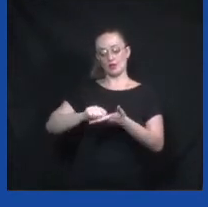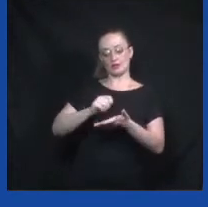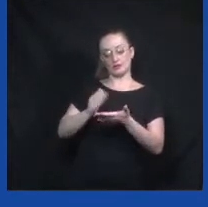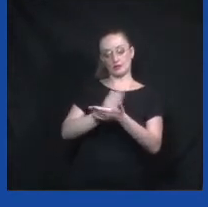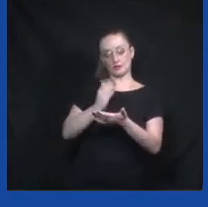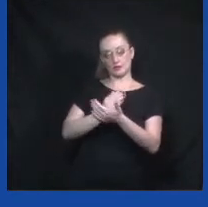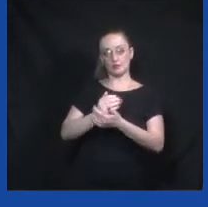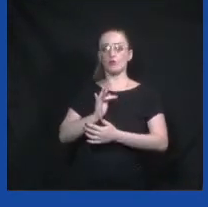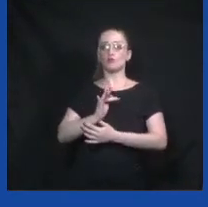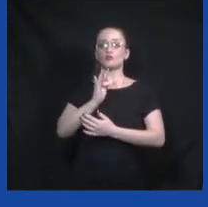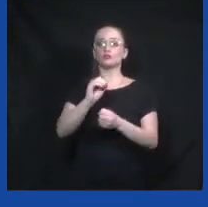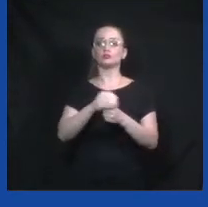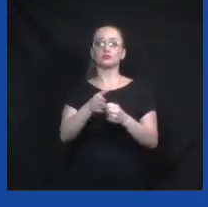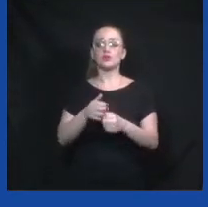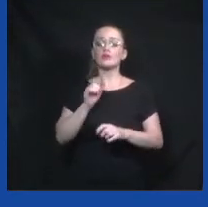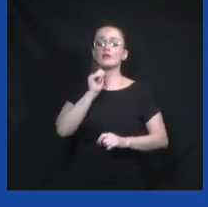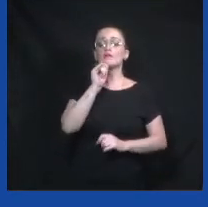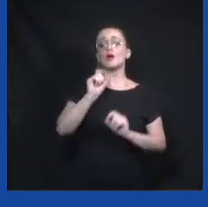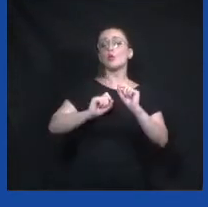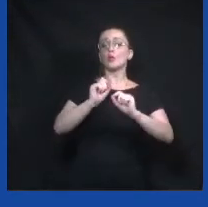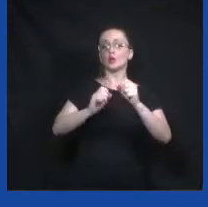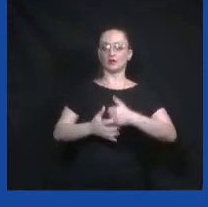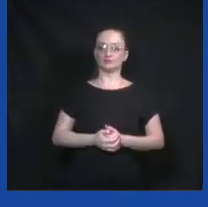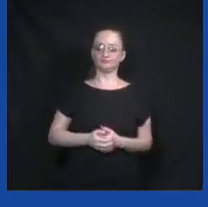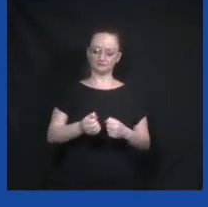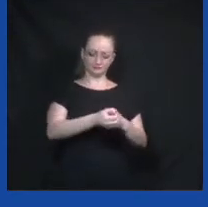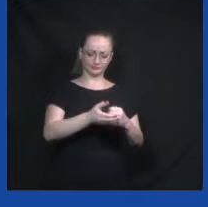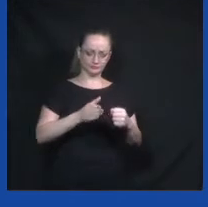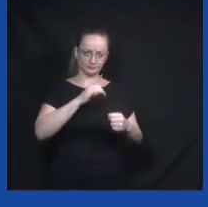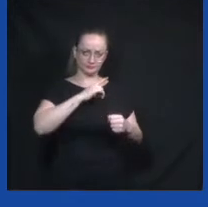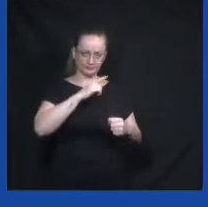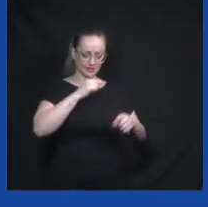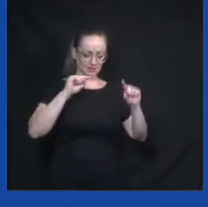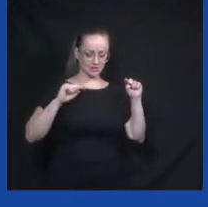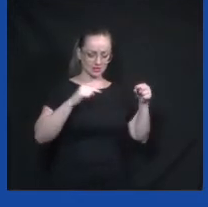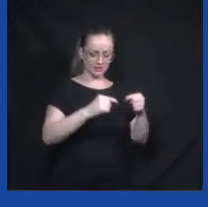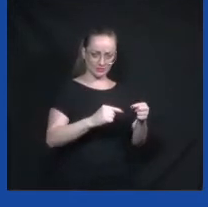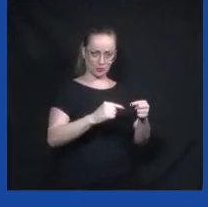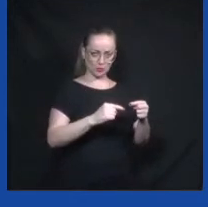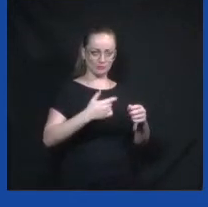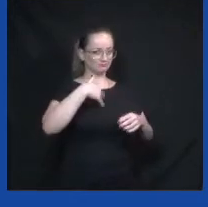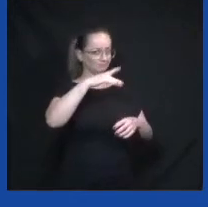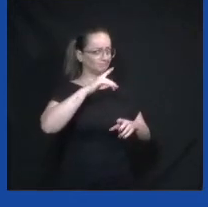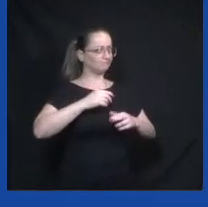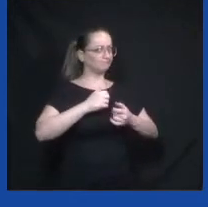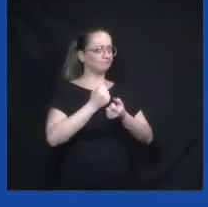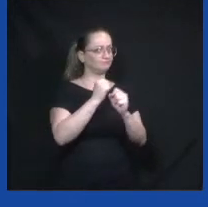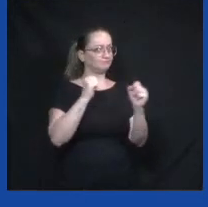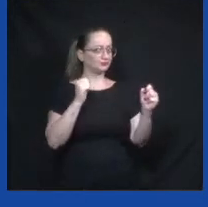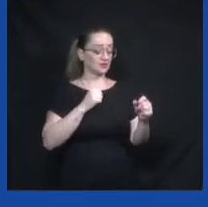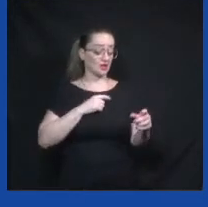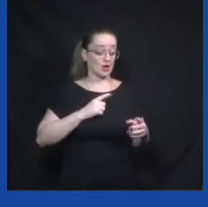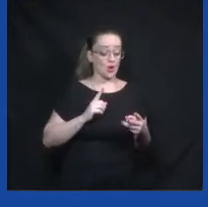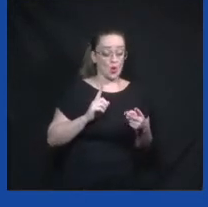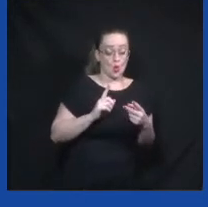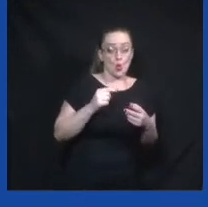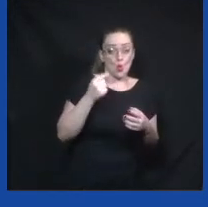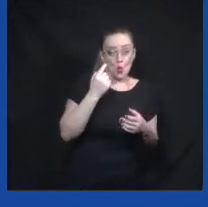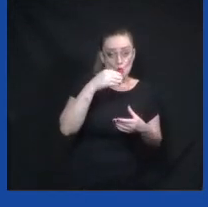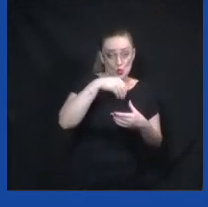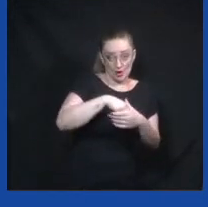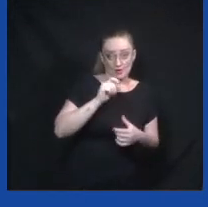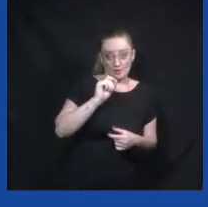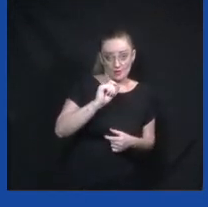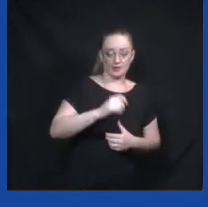disse: a democracia tem desafios dos mais expressivos e, entre eles, precisamos